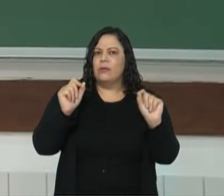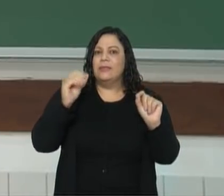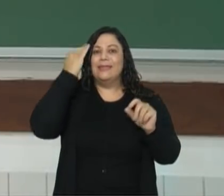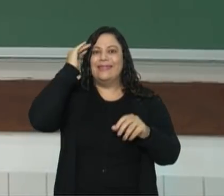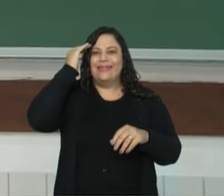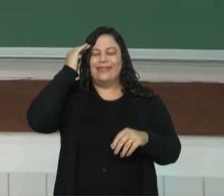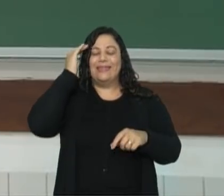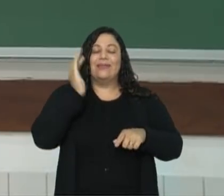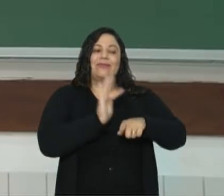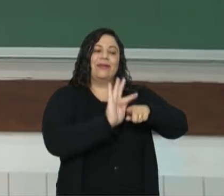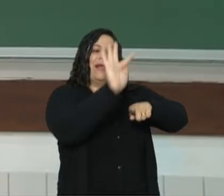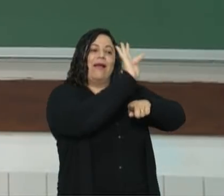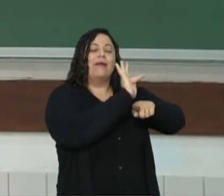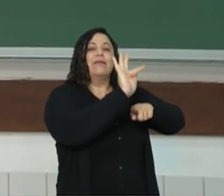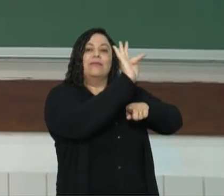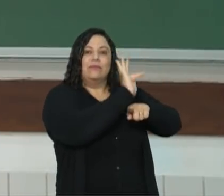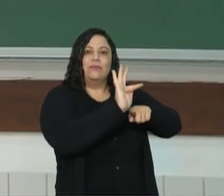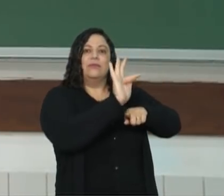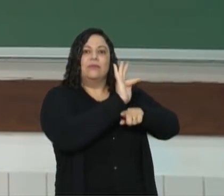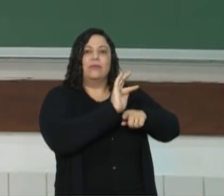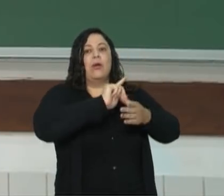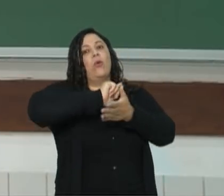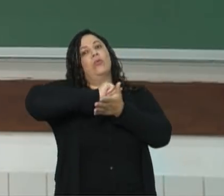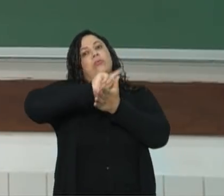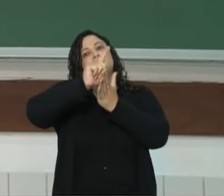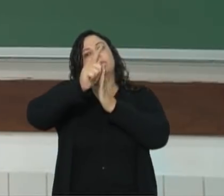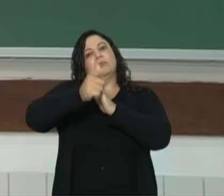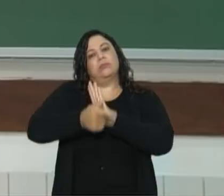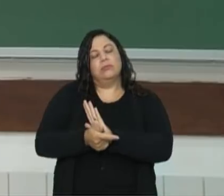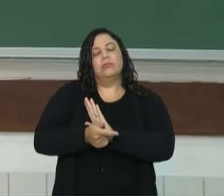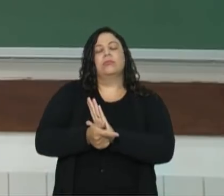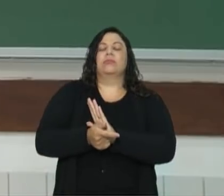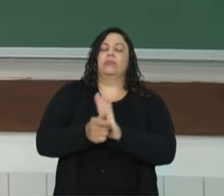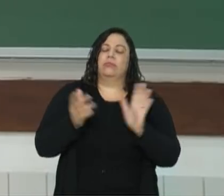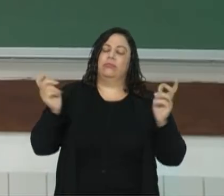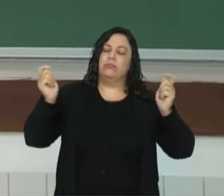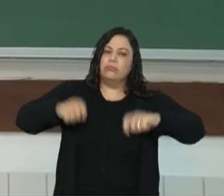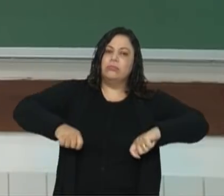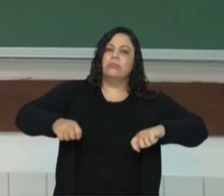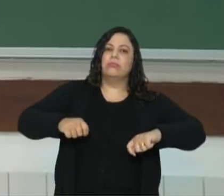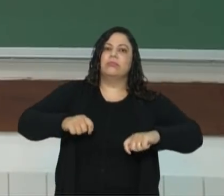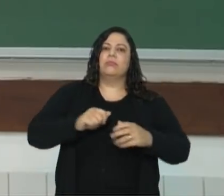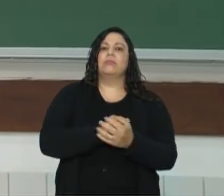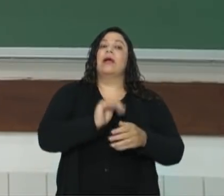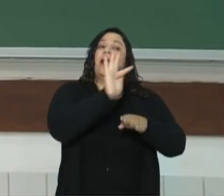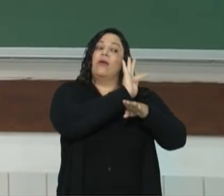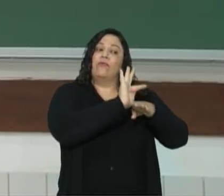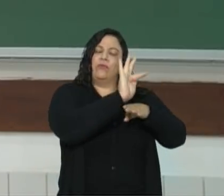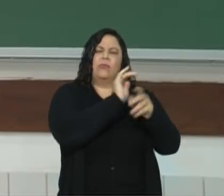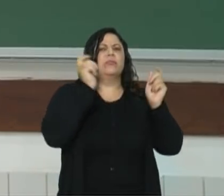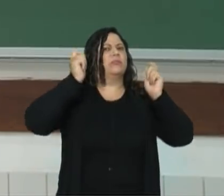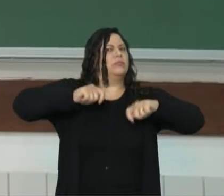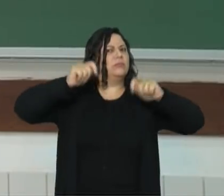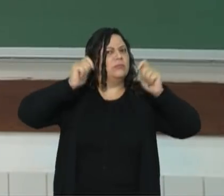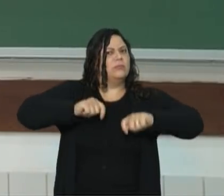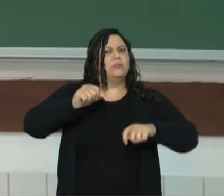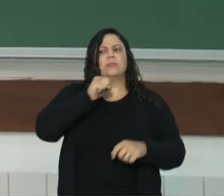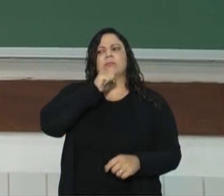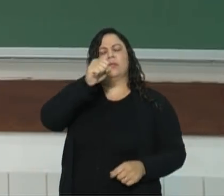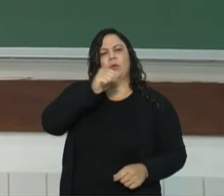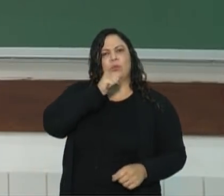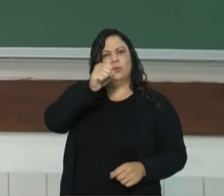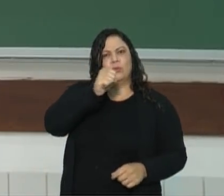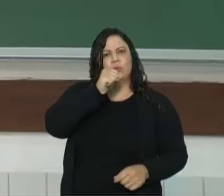padrão, mas o gênero, ele é relativamente estável, né? Então, é possível que eu encontre reportagens